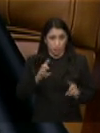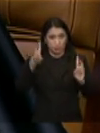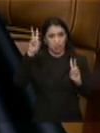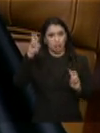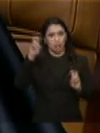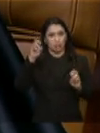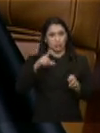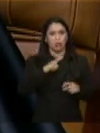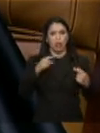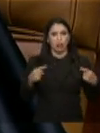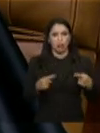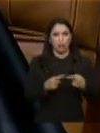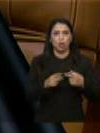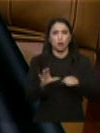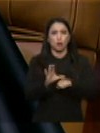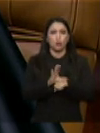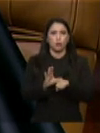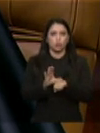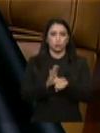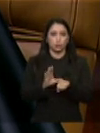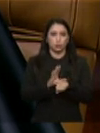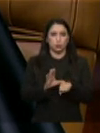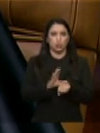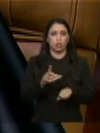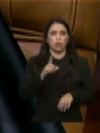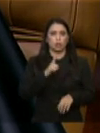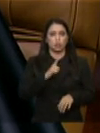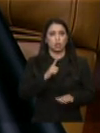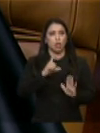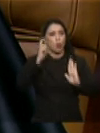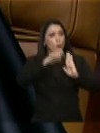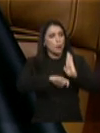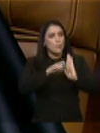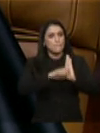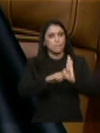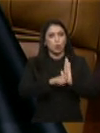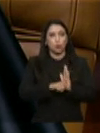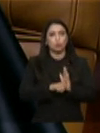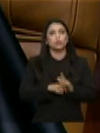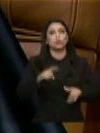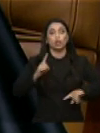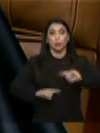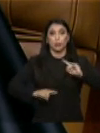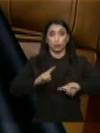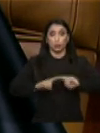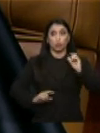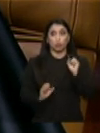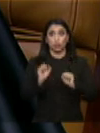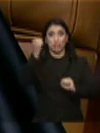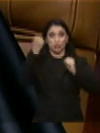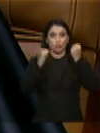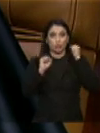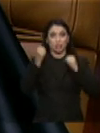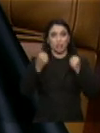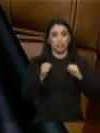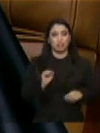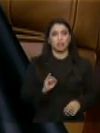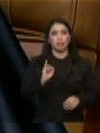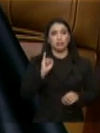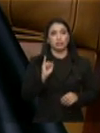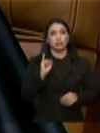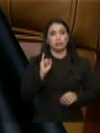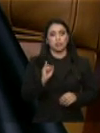é constitucional a incidência do imposto sobre produtos industrializados, IPI,